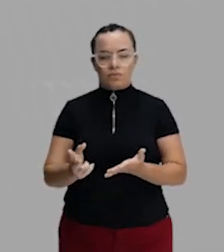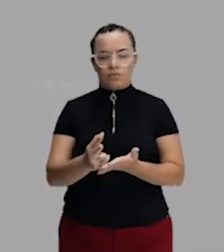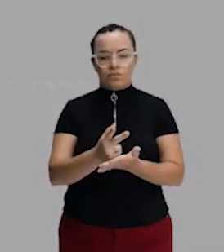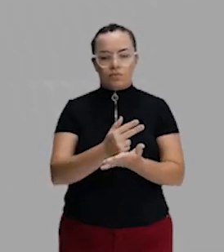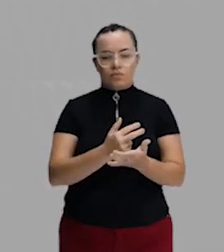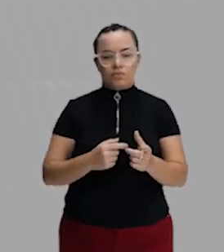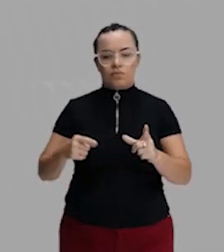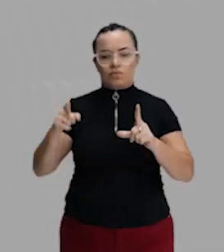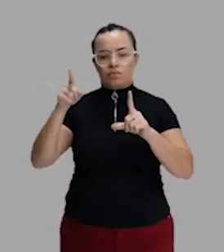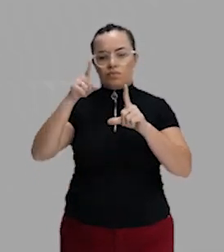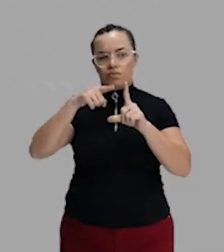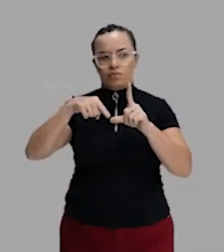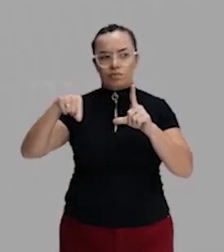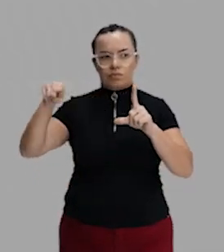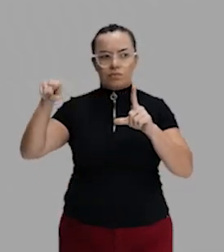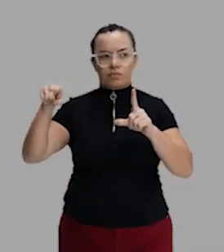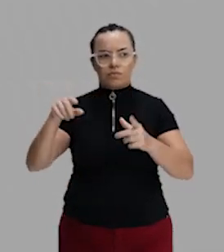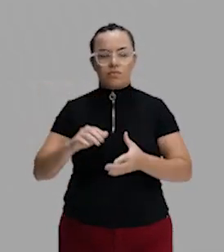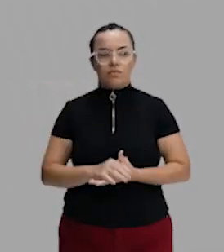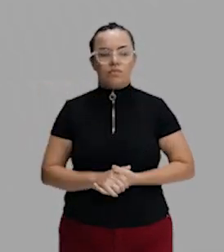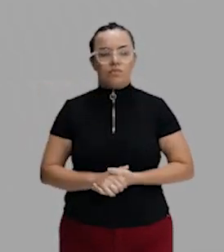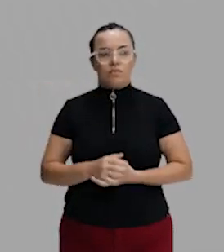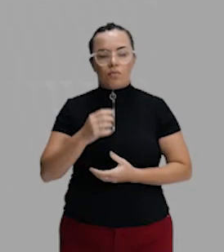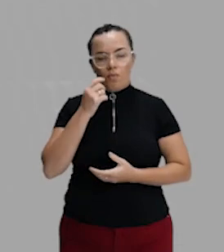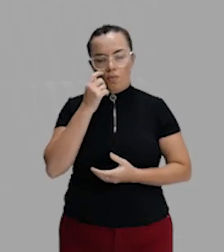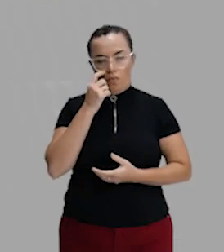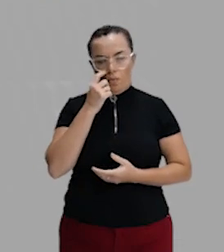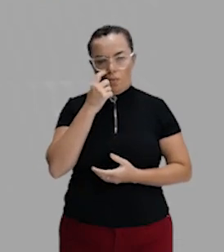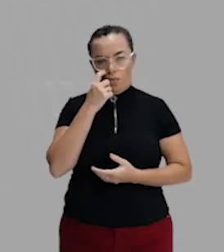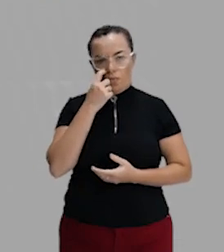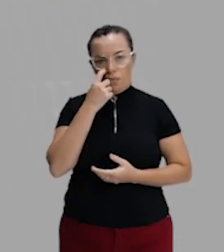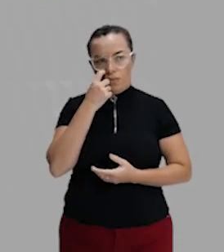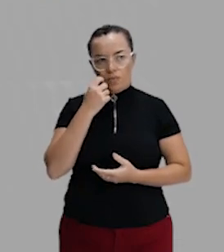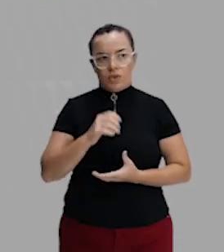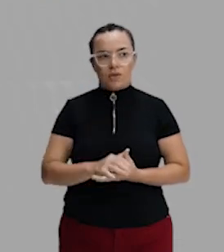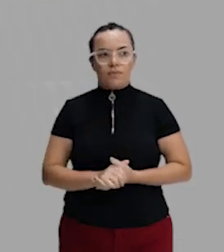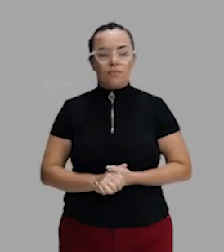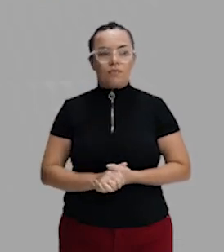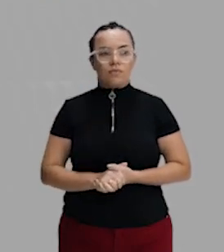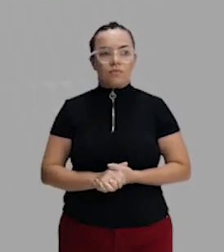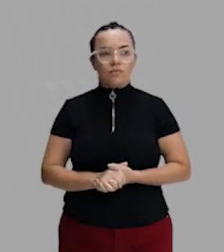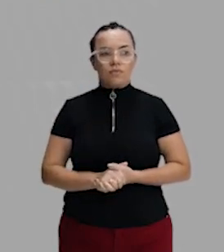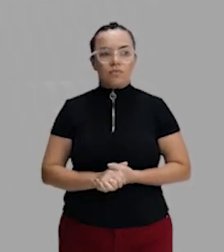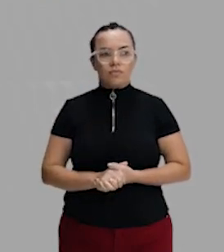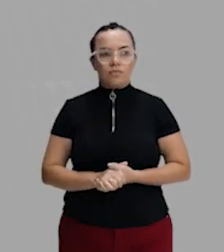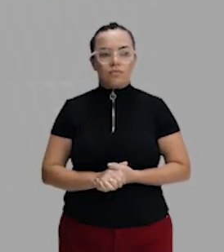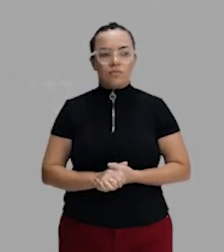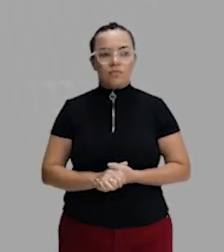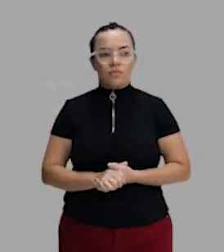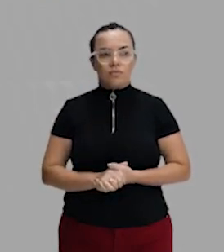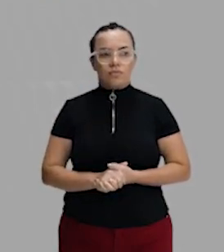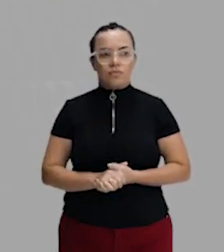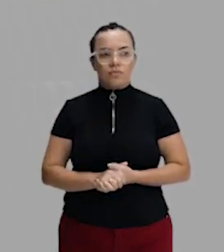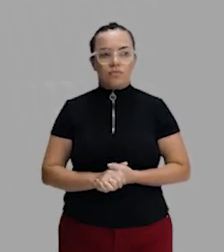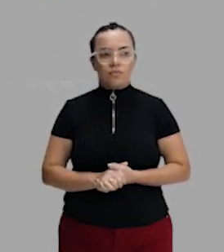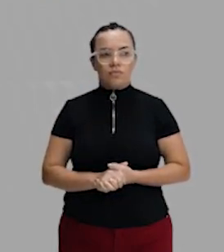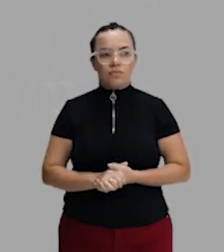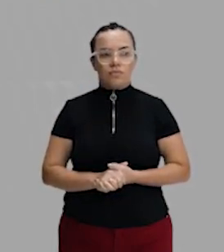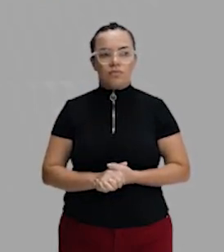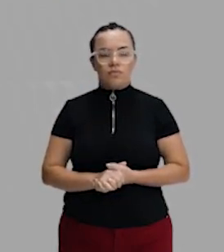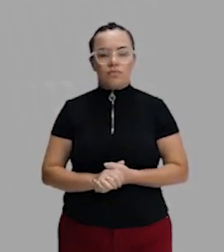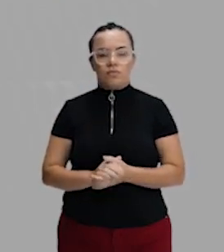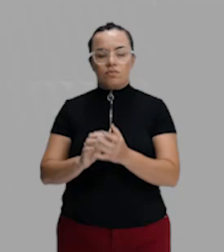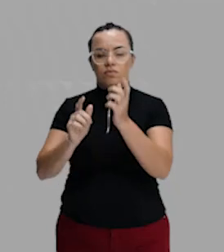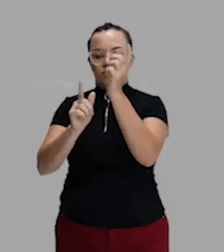cartesiano. Tá? Vamos desenhar aqui o nosso plano cartesiano. Vamos localizar onde é que está